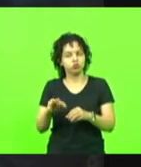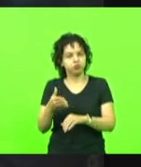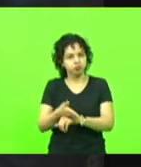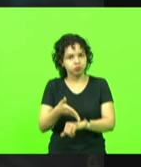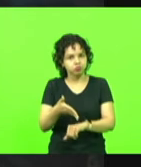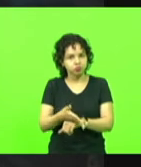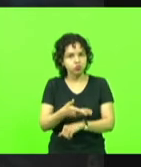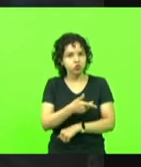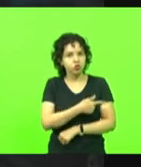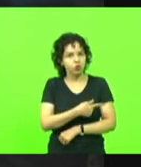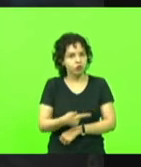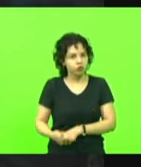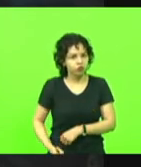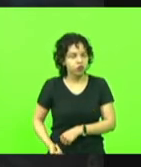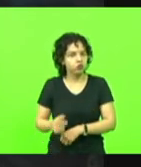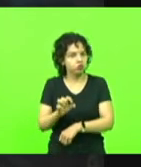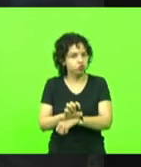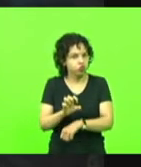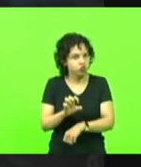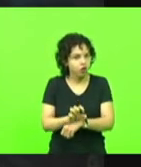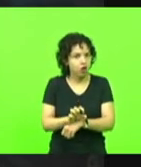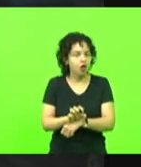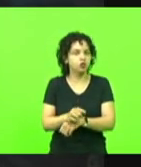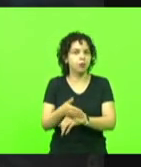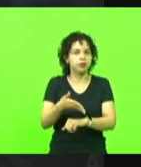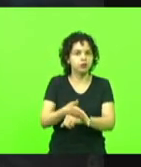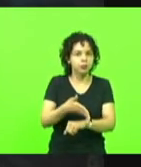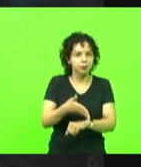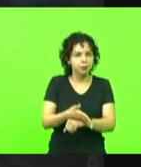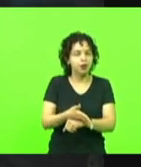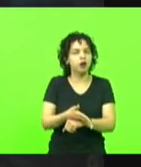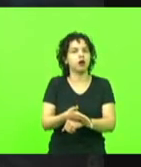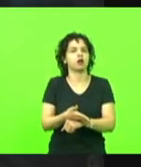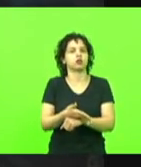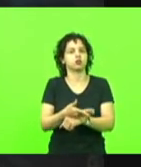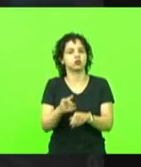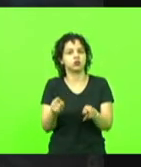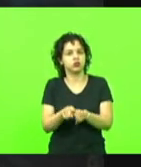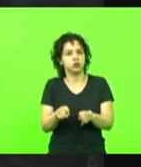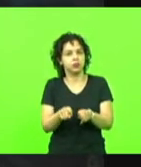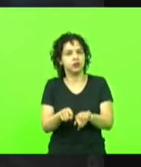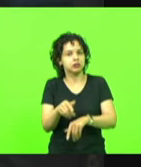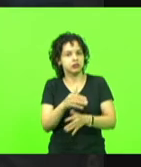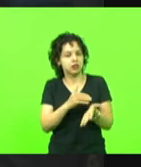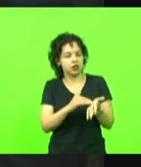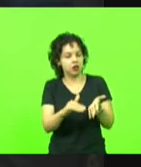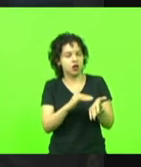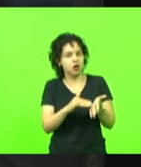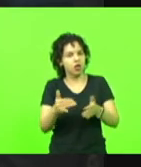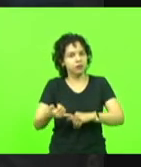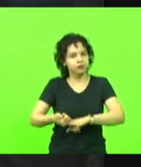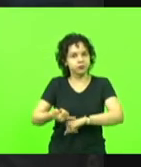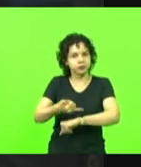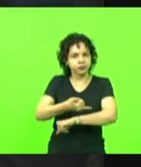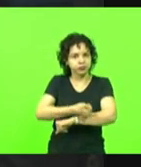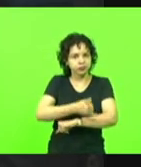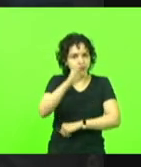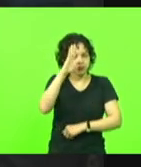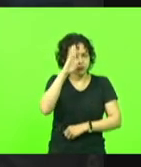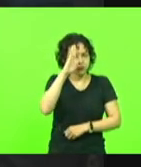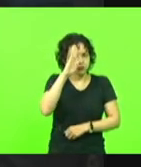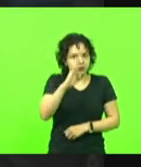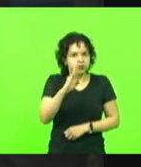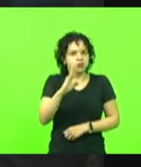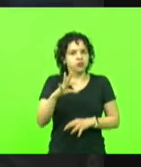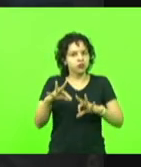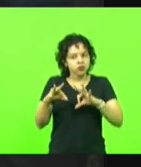que colaboraram para que isso acontecesse, o pessoal da Secretaria de Infraestrutura, mas, sobretudo, todo um esforço que foi